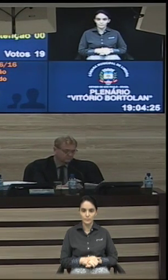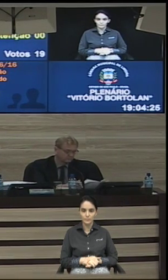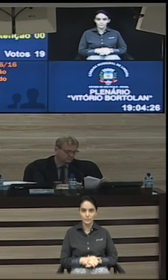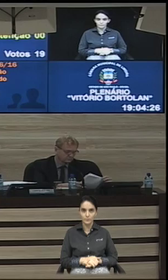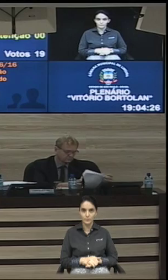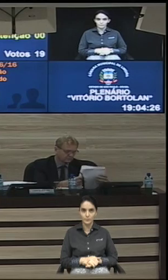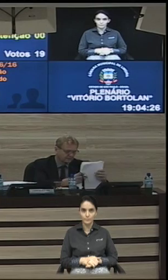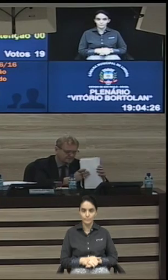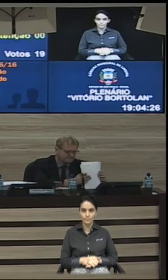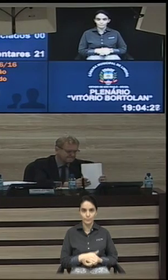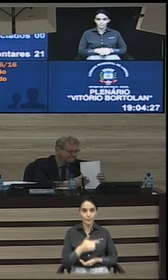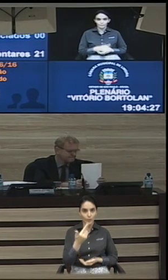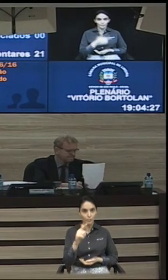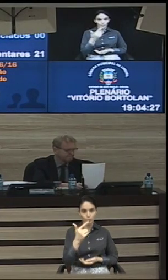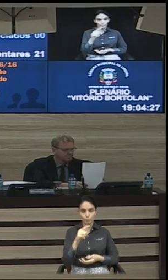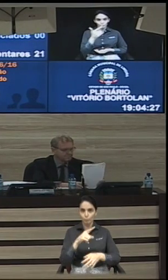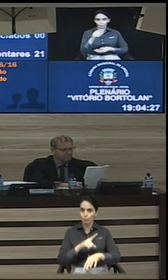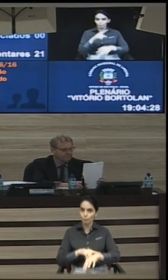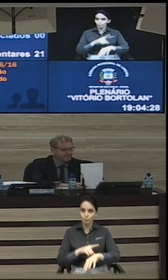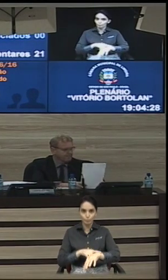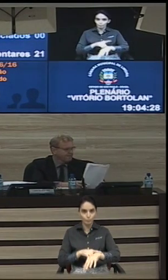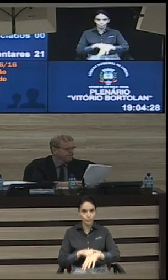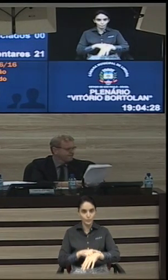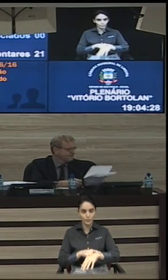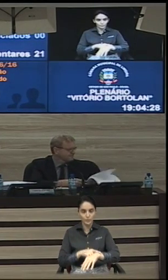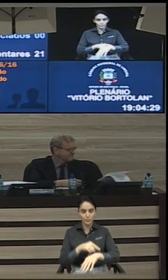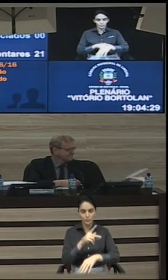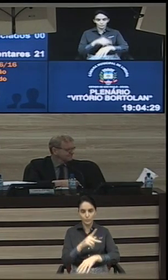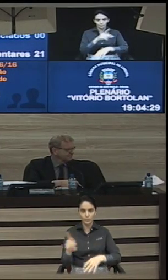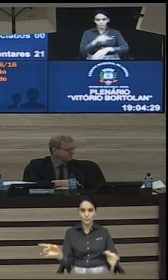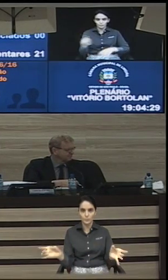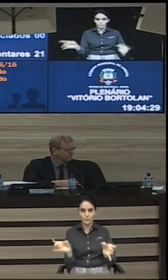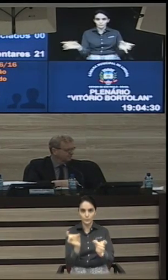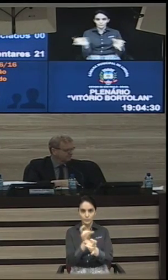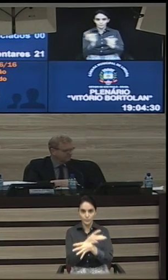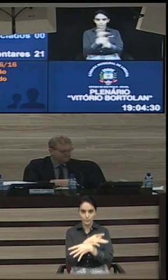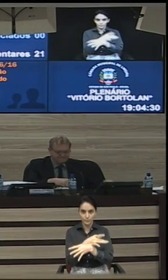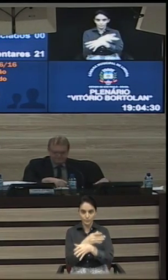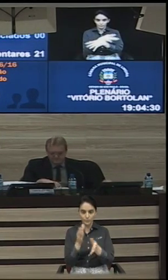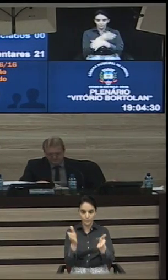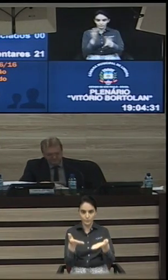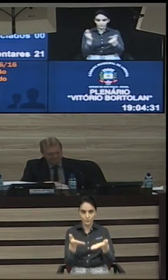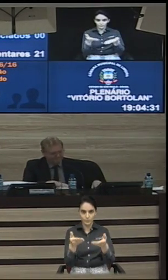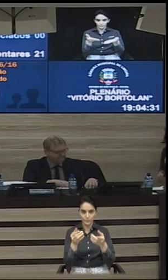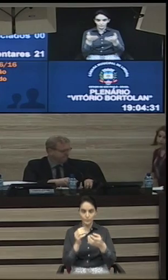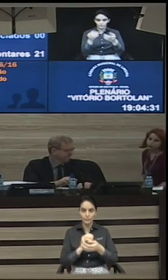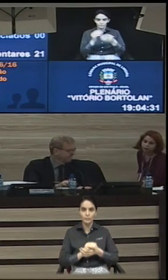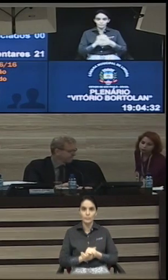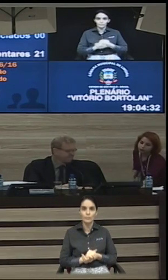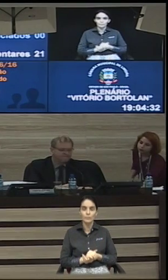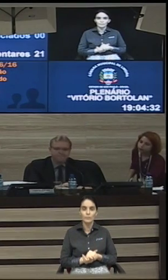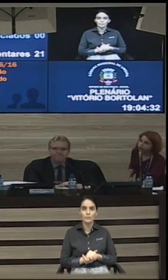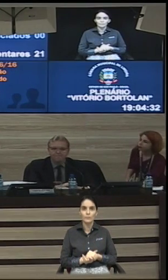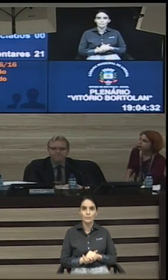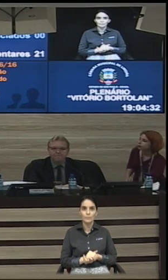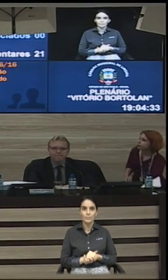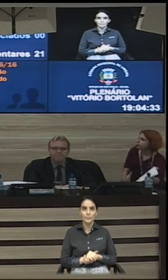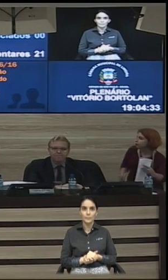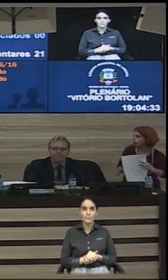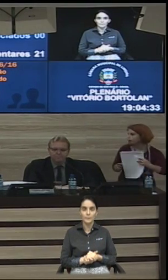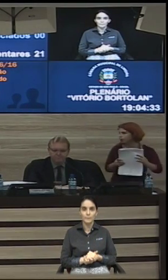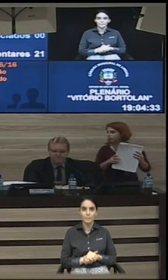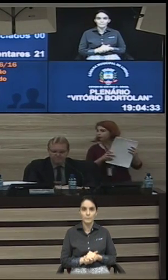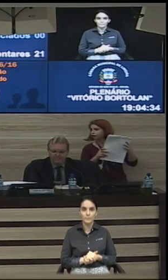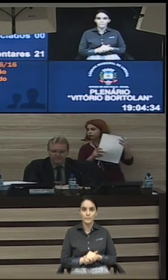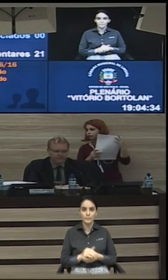Por não haver mais tempo hábil, esta presidente encerra o expediente e suspende a sessão